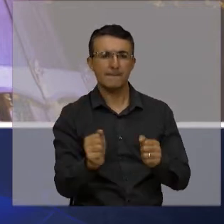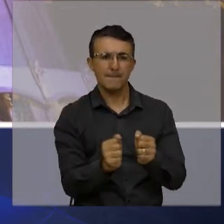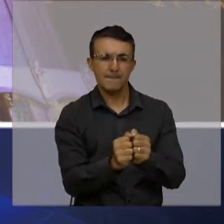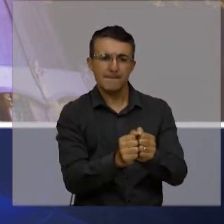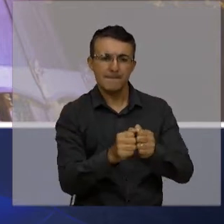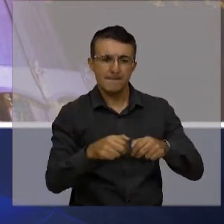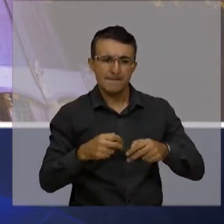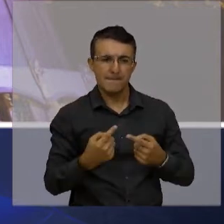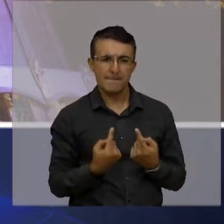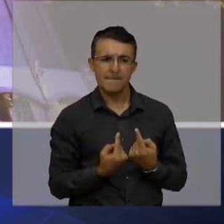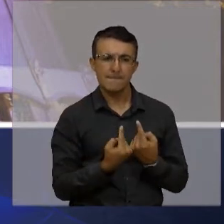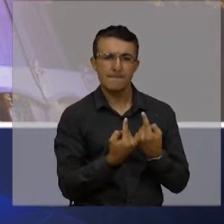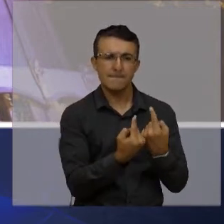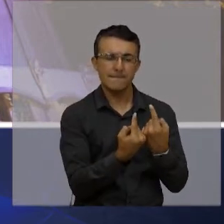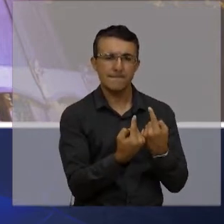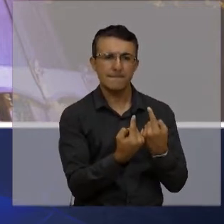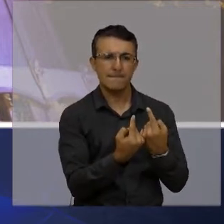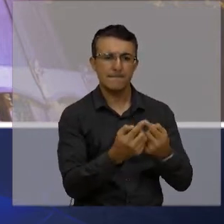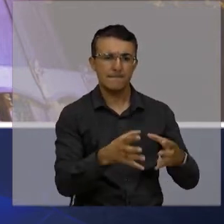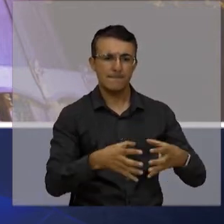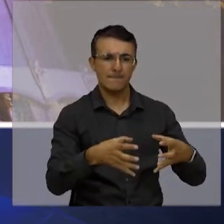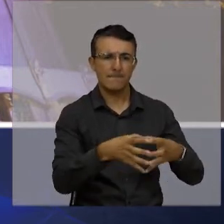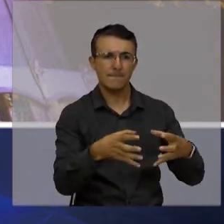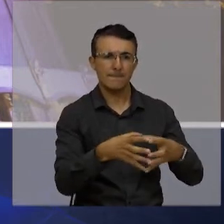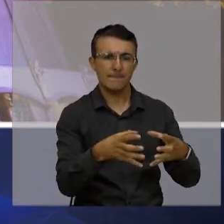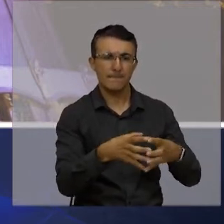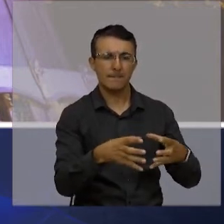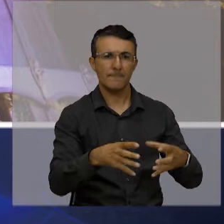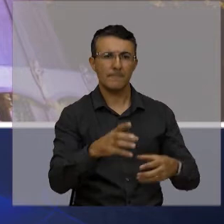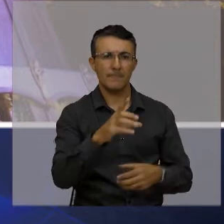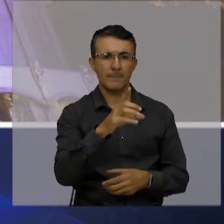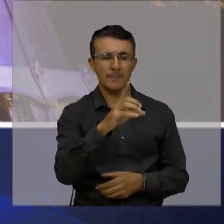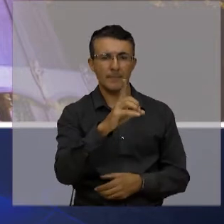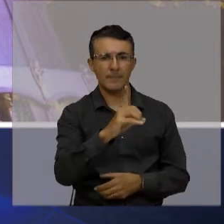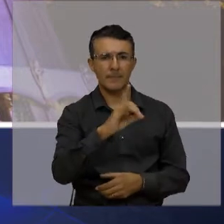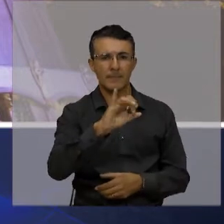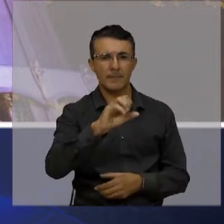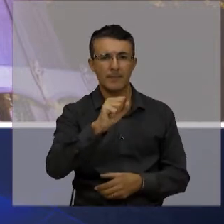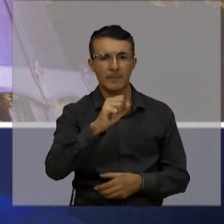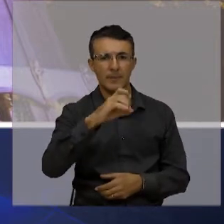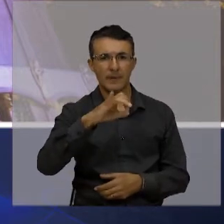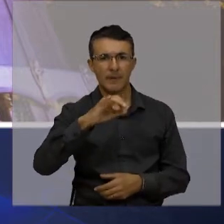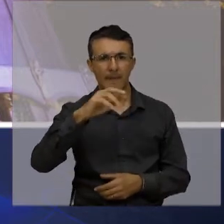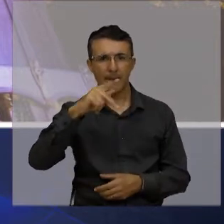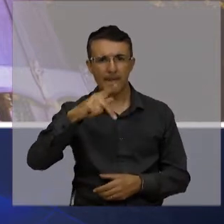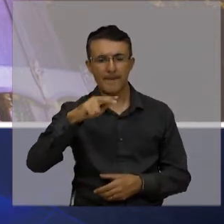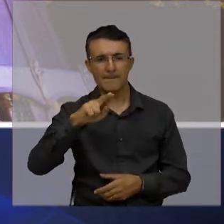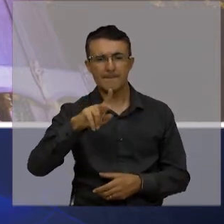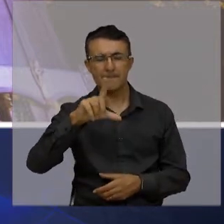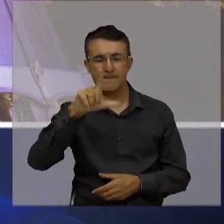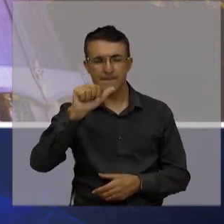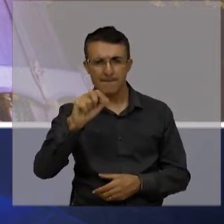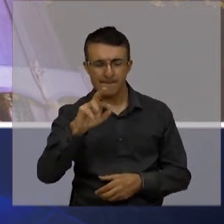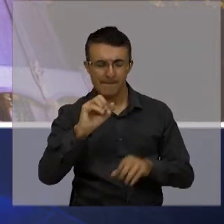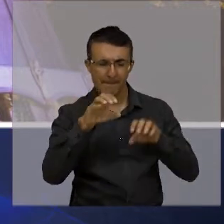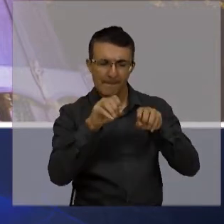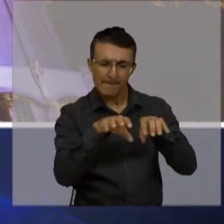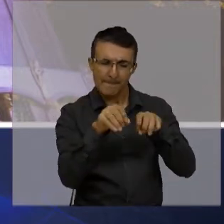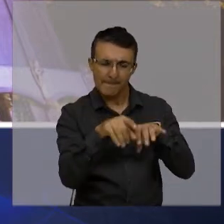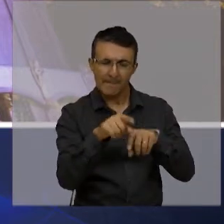Ele é mais uma vítima da Covid-19, um rapaz muito